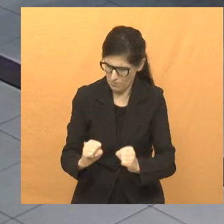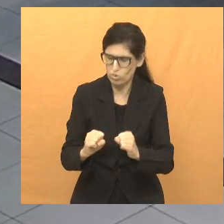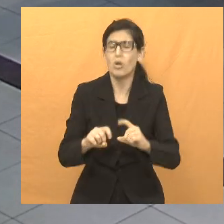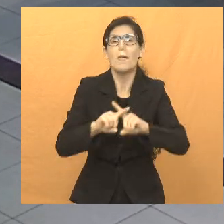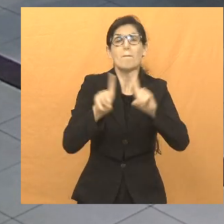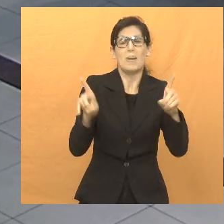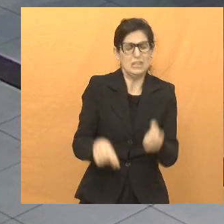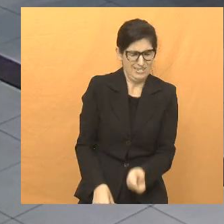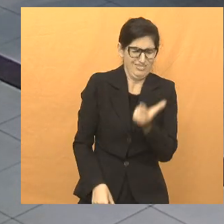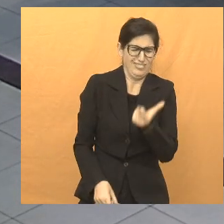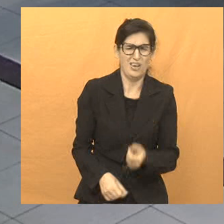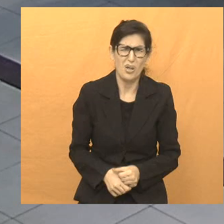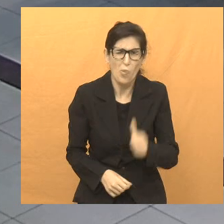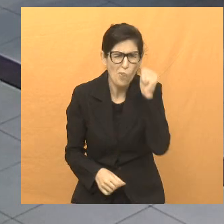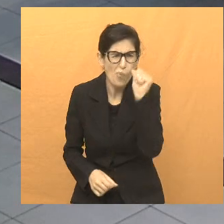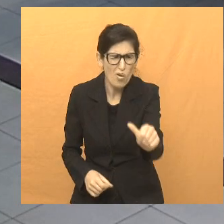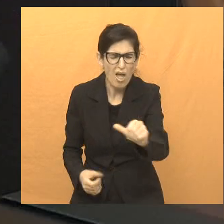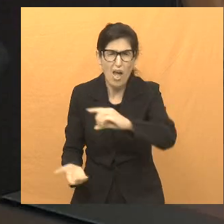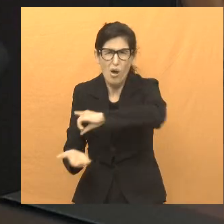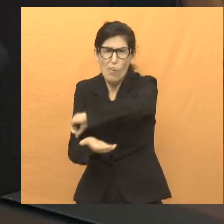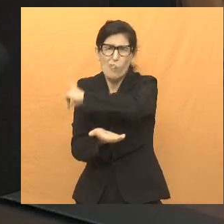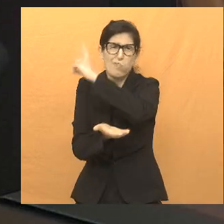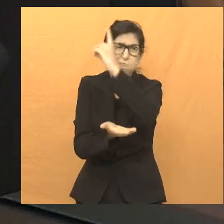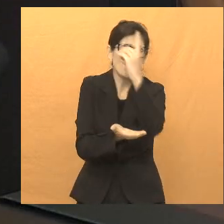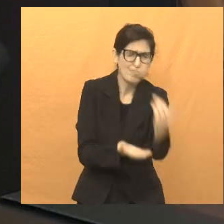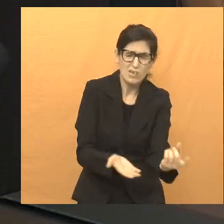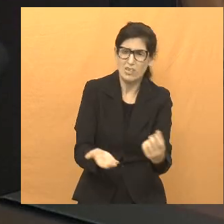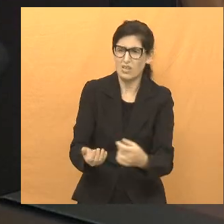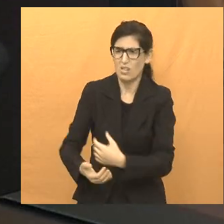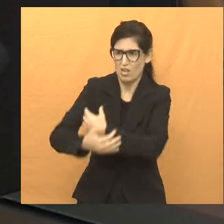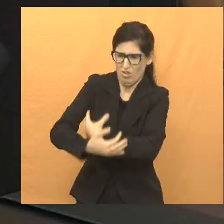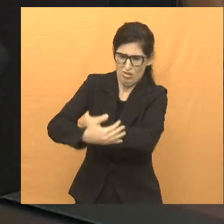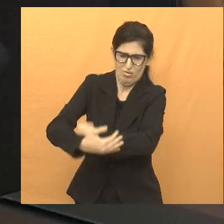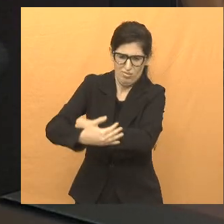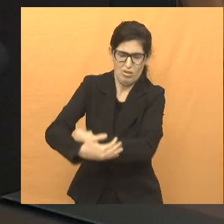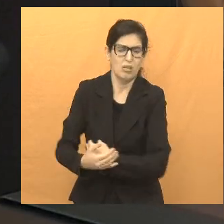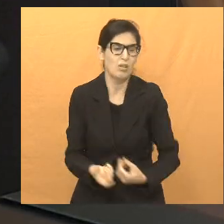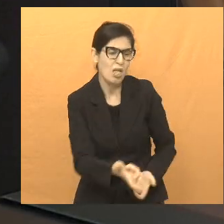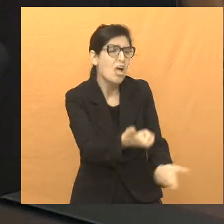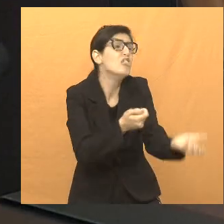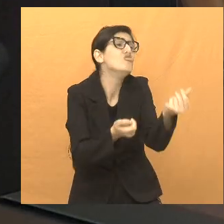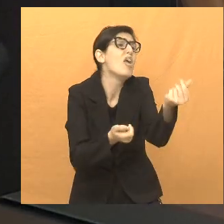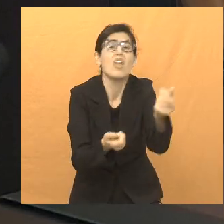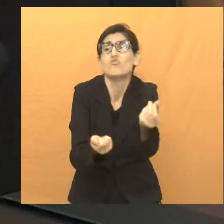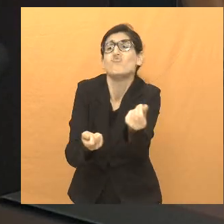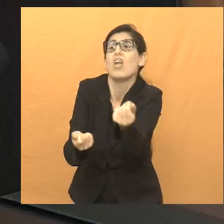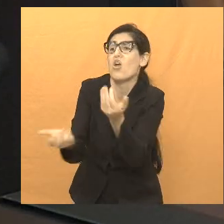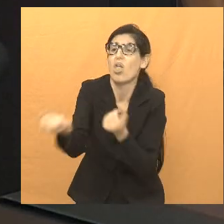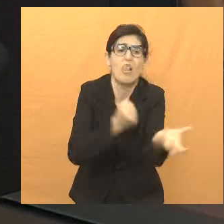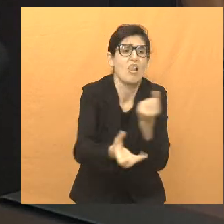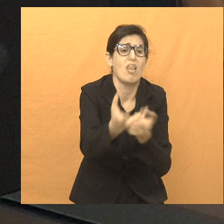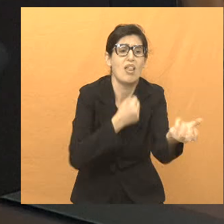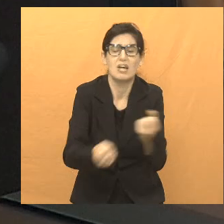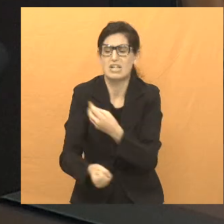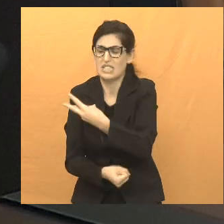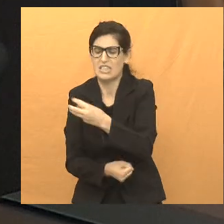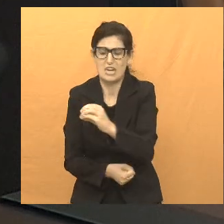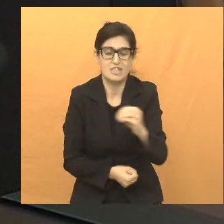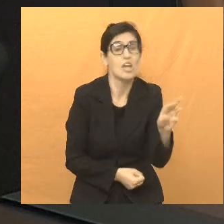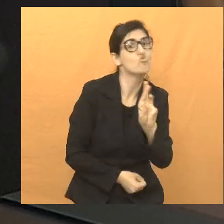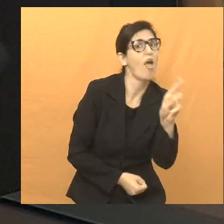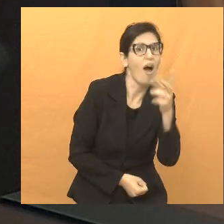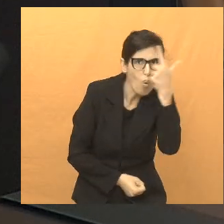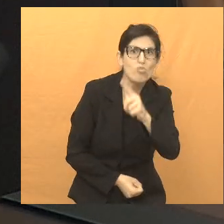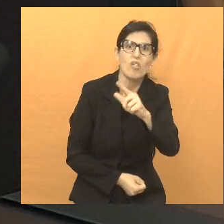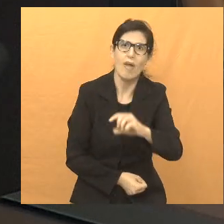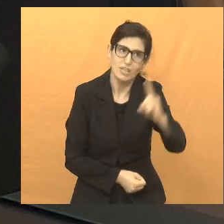ali o dia todo, no mínimo ela vai pegar 300, 400 reais. Por quê? Não